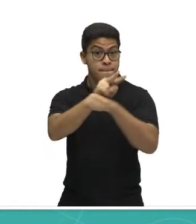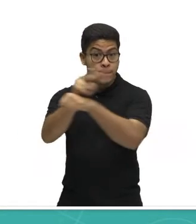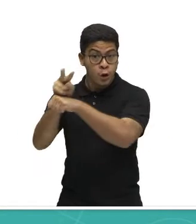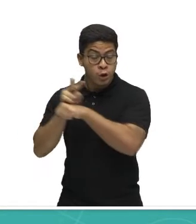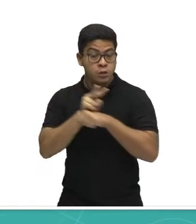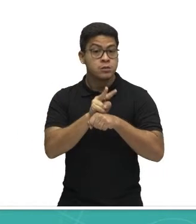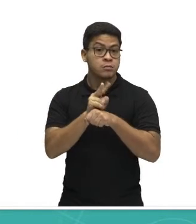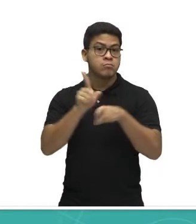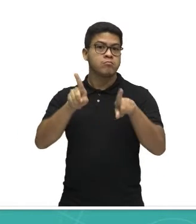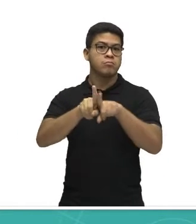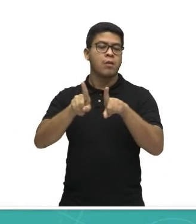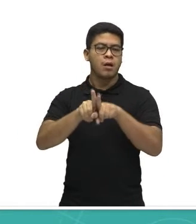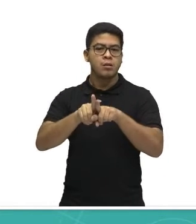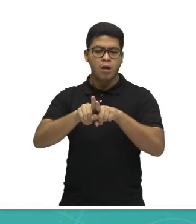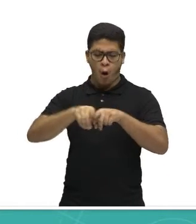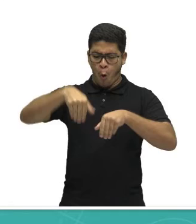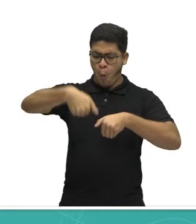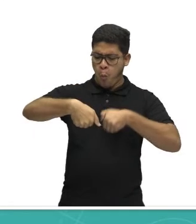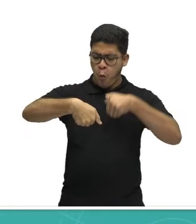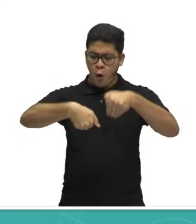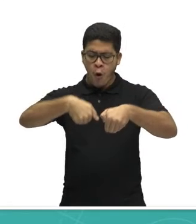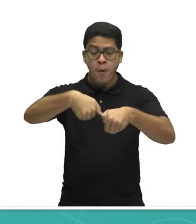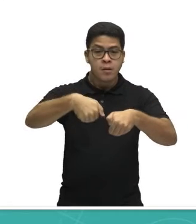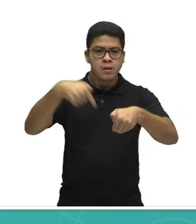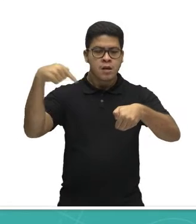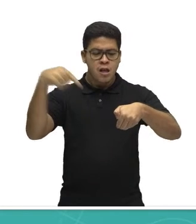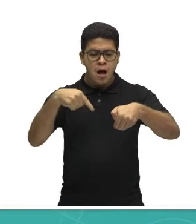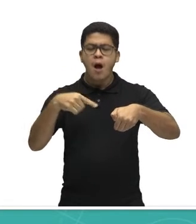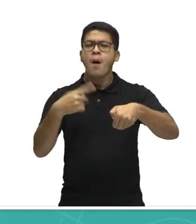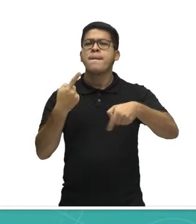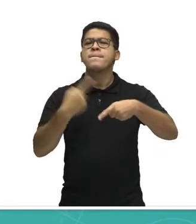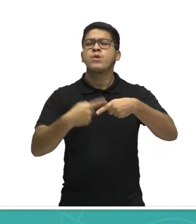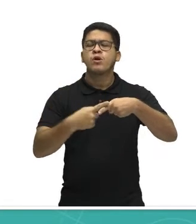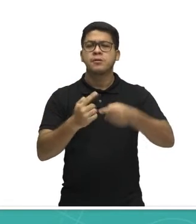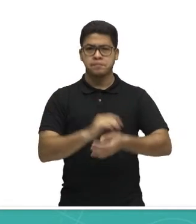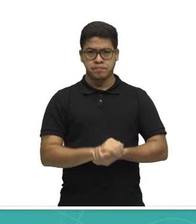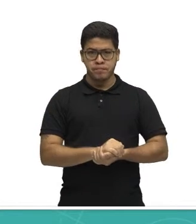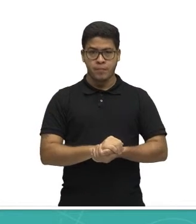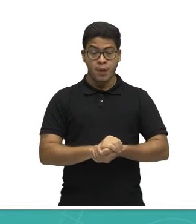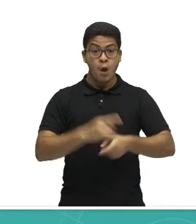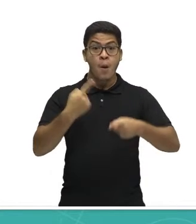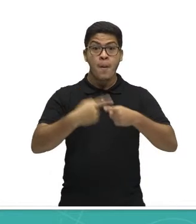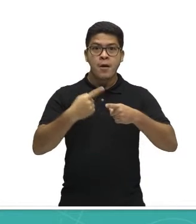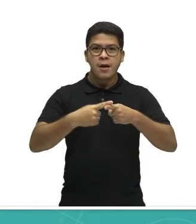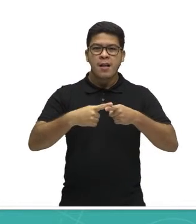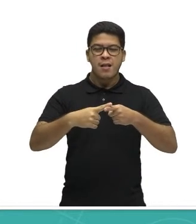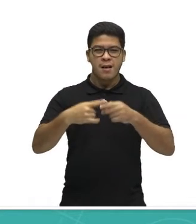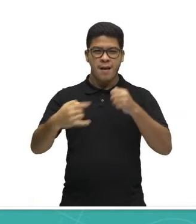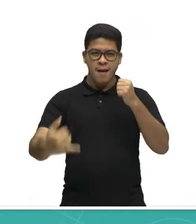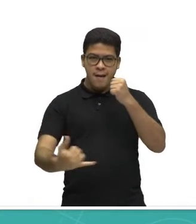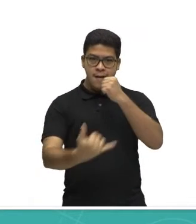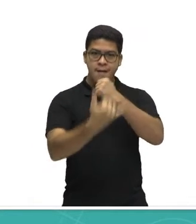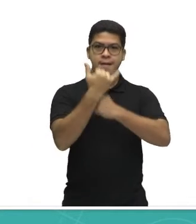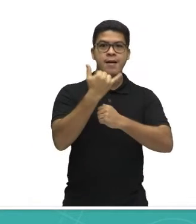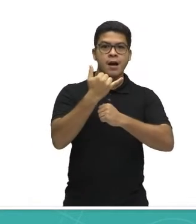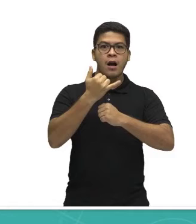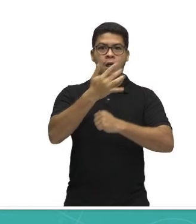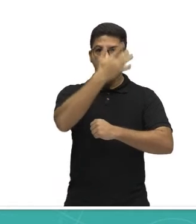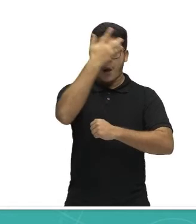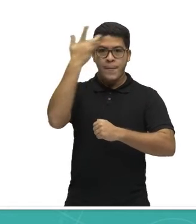de enganar as pessoas que o perseguem, porque dá a impressão que ele está caminhando de um lado, de um